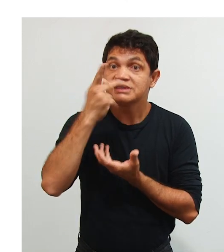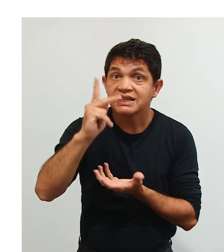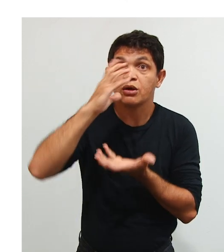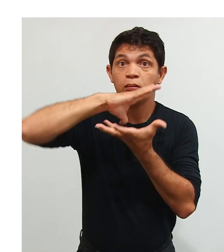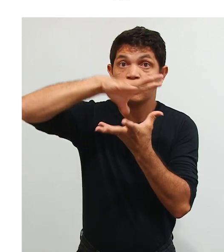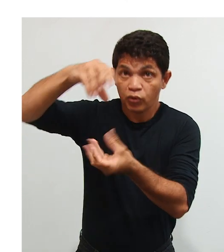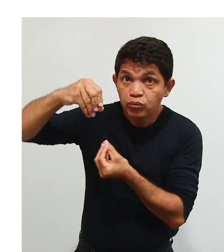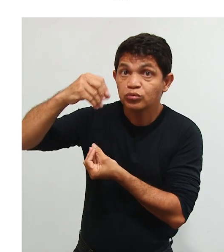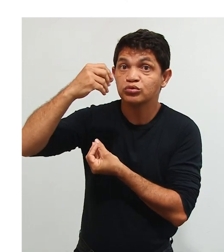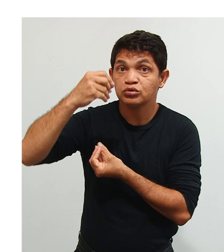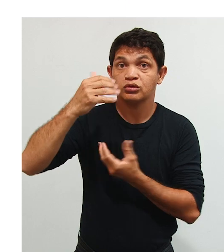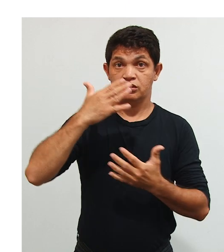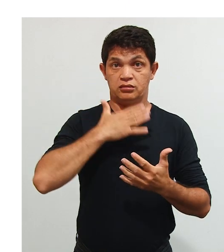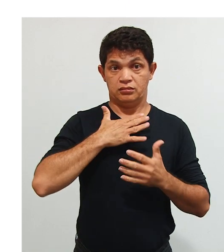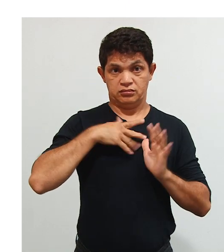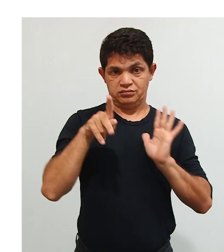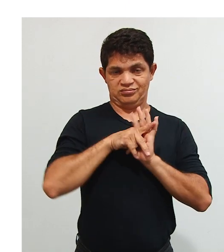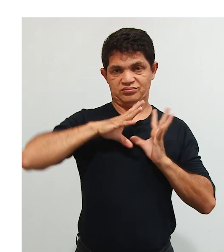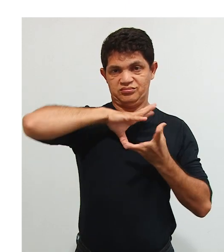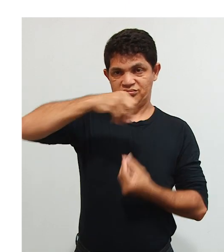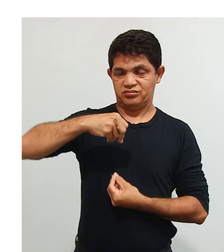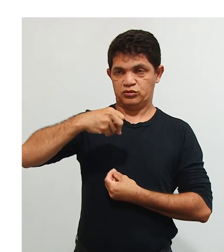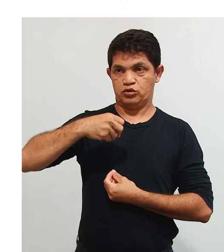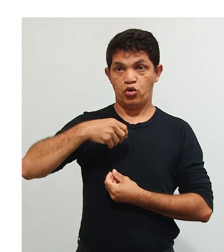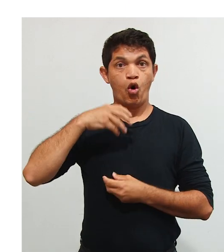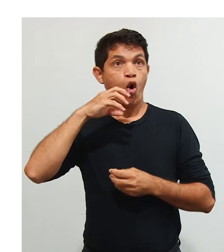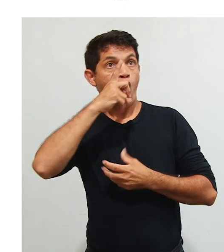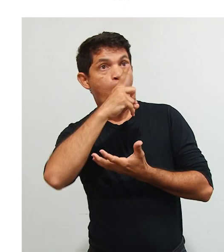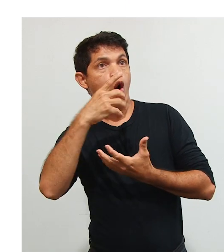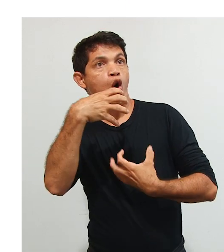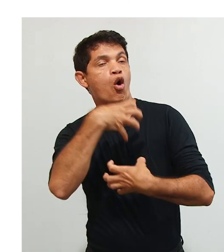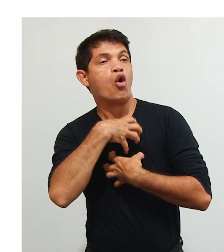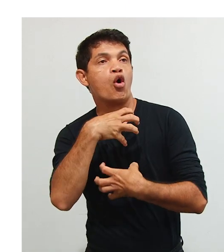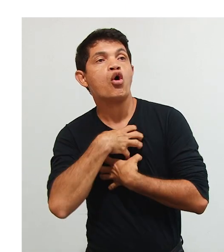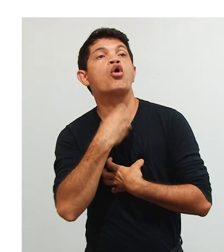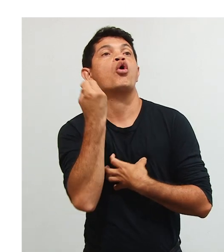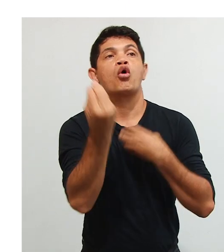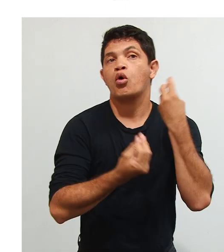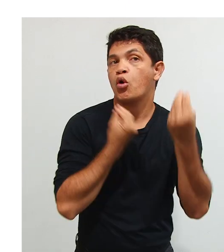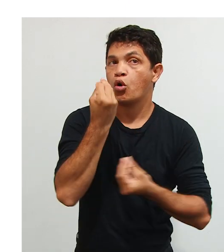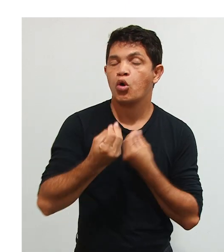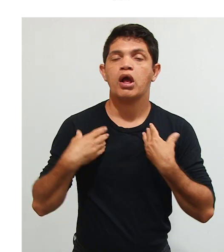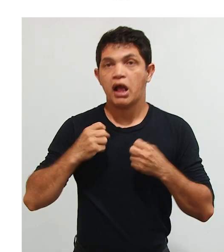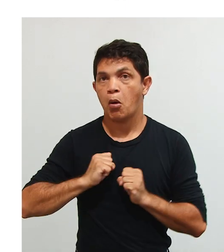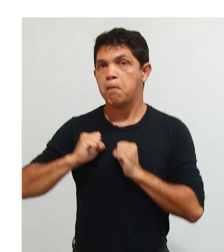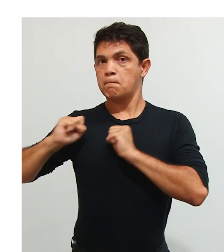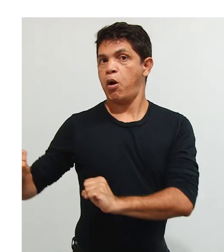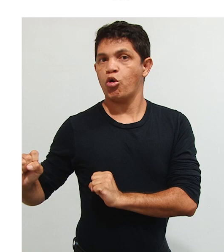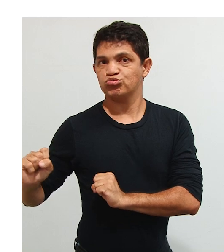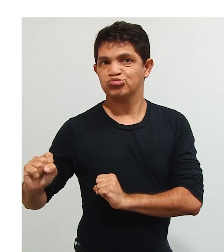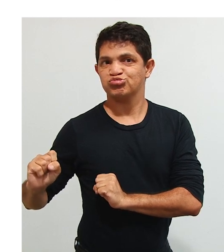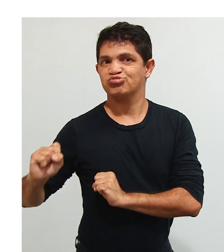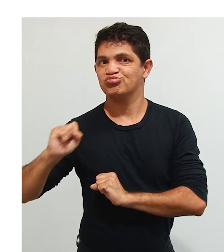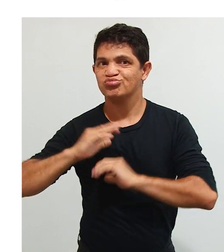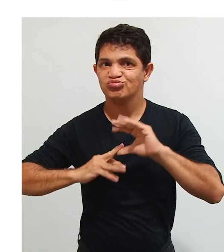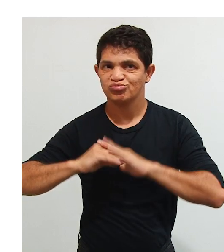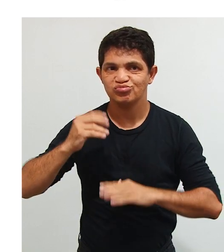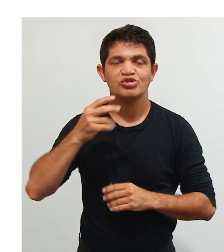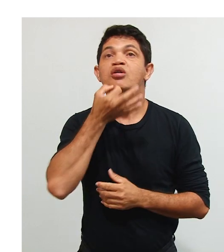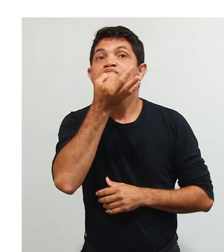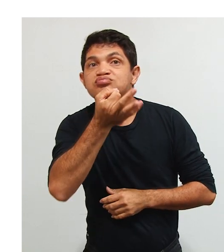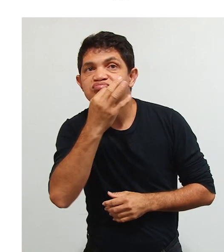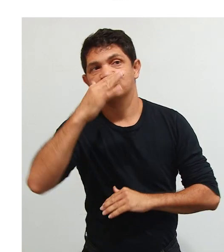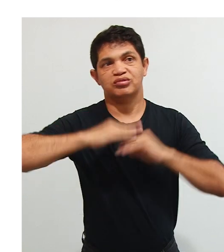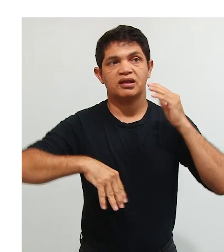eu não consigo interferir. No sentido de que eu posso te dar uma